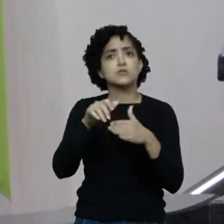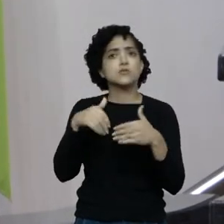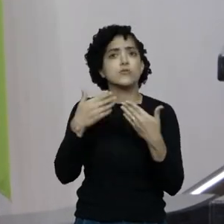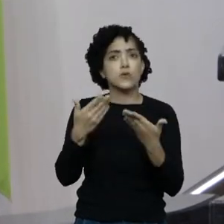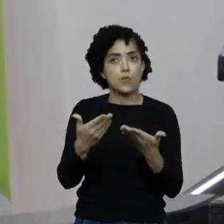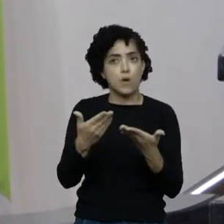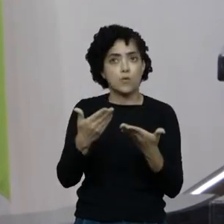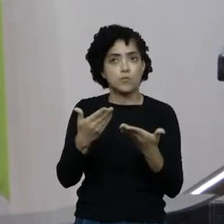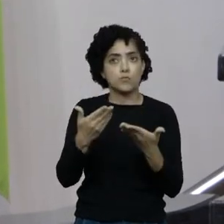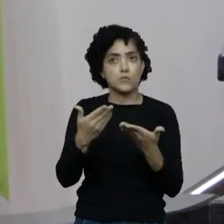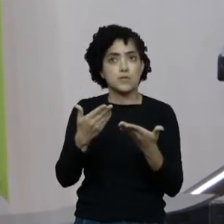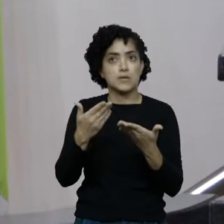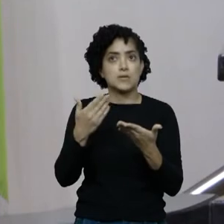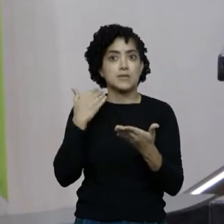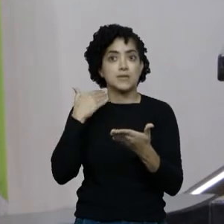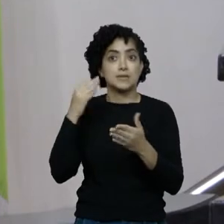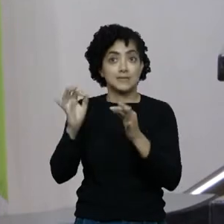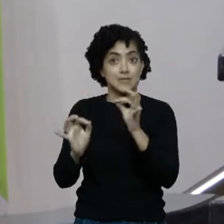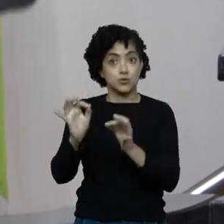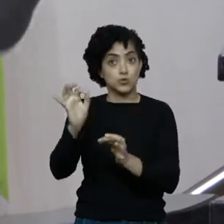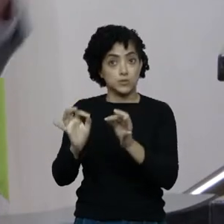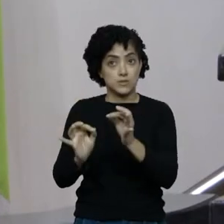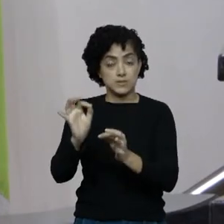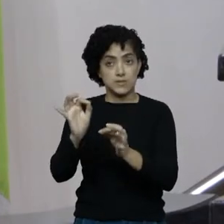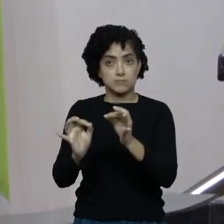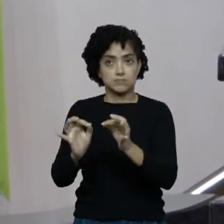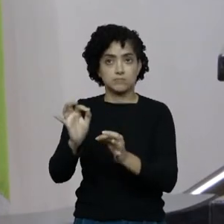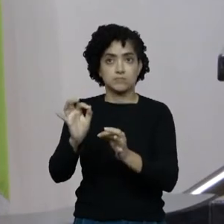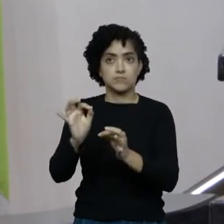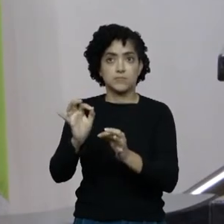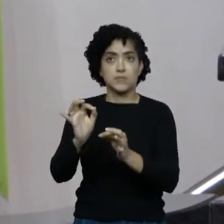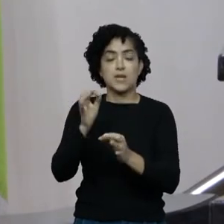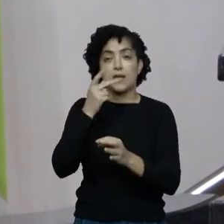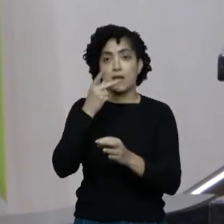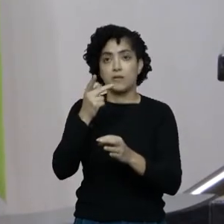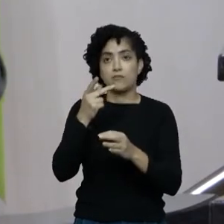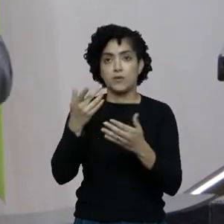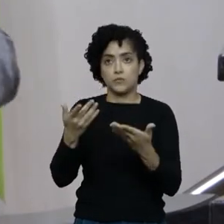da juíza de primeiro grau eu disse